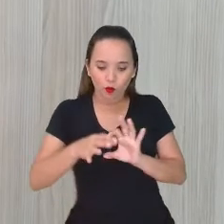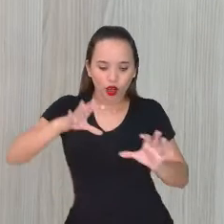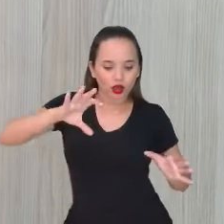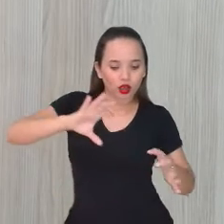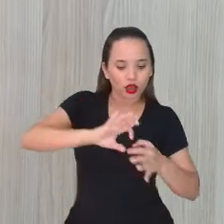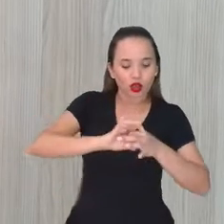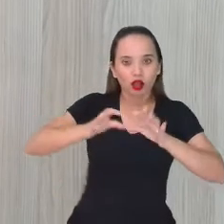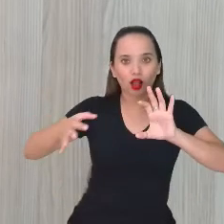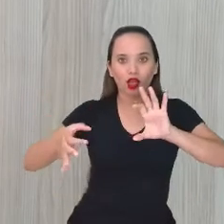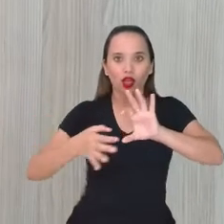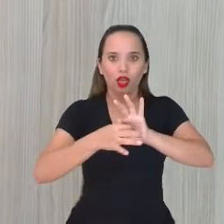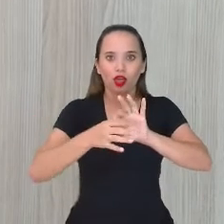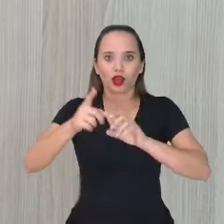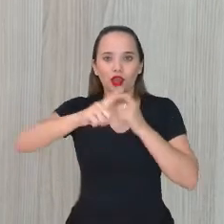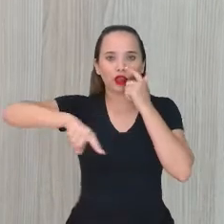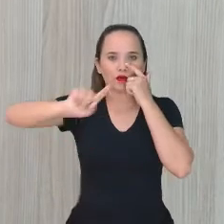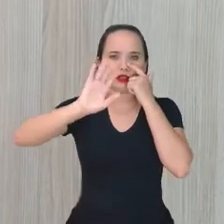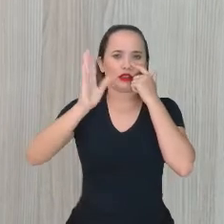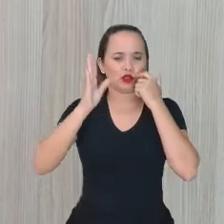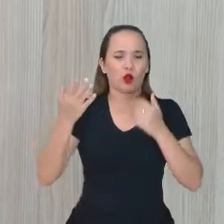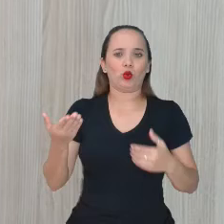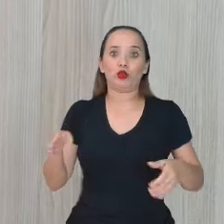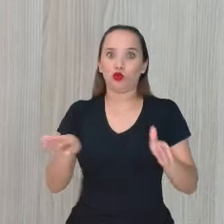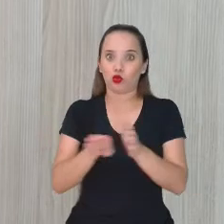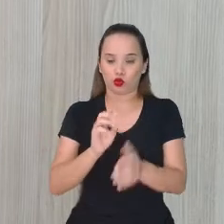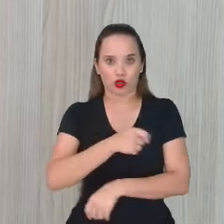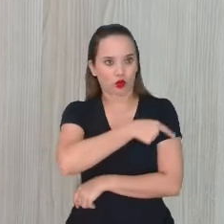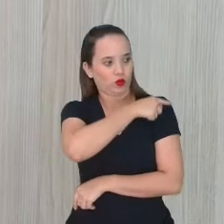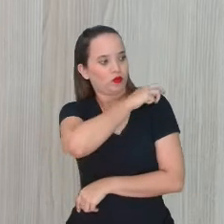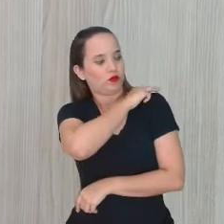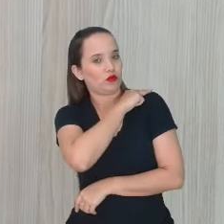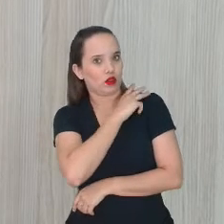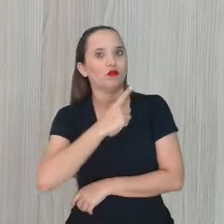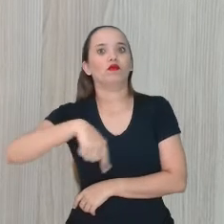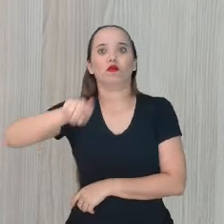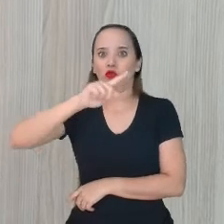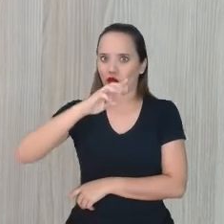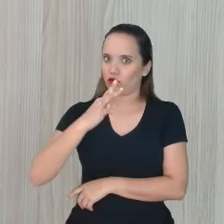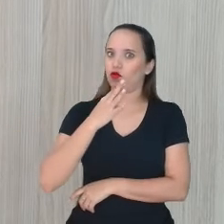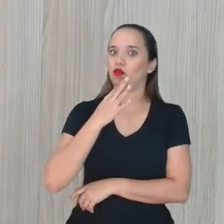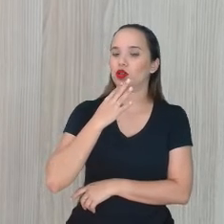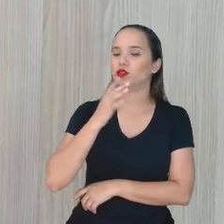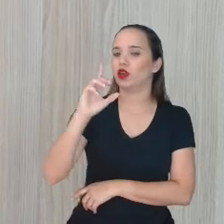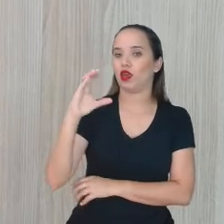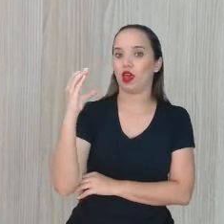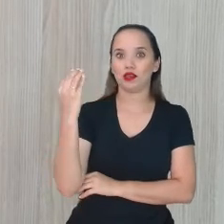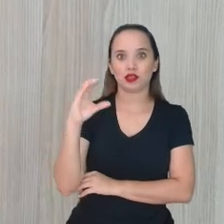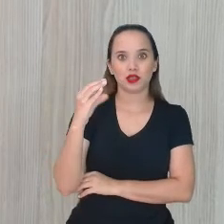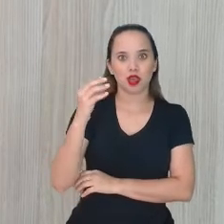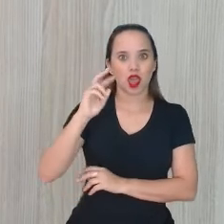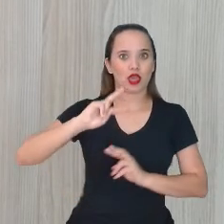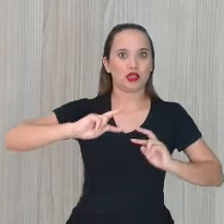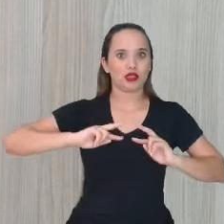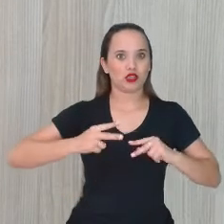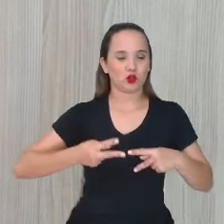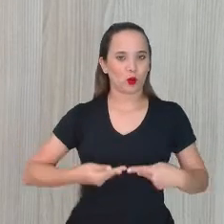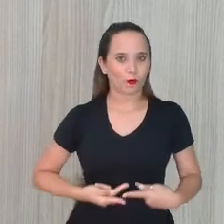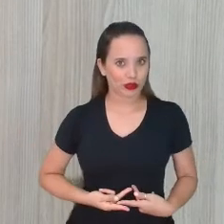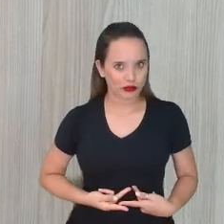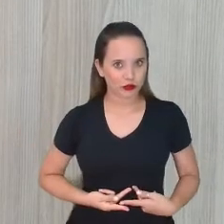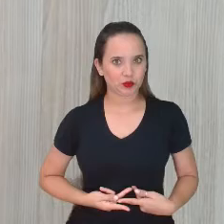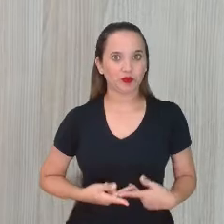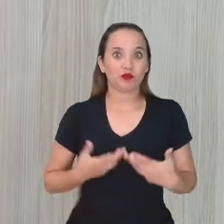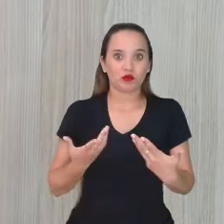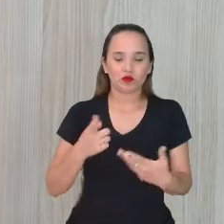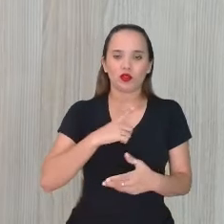né? A chamada, vocês como chegar no ensino médio vão ouvir falar muito disso, né? As ciências humanas. E aí, como as disciplinas